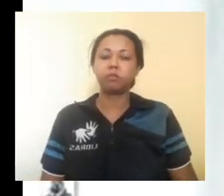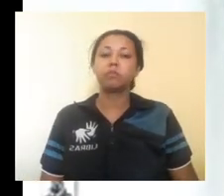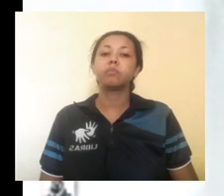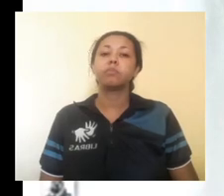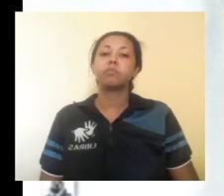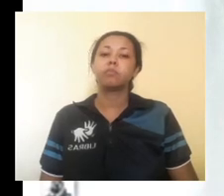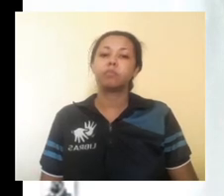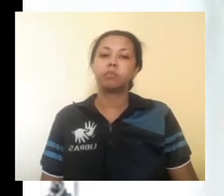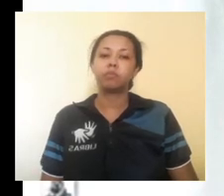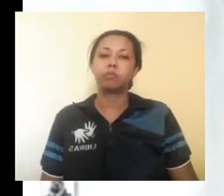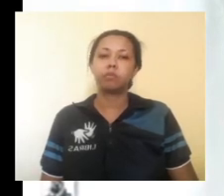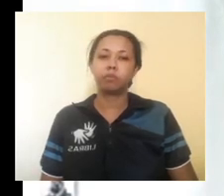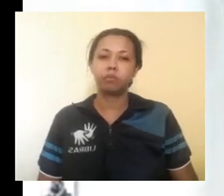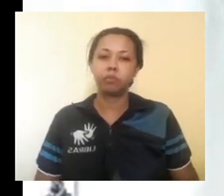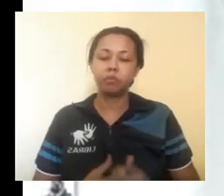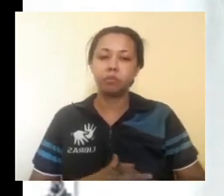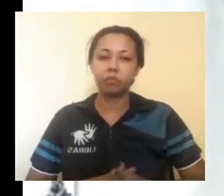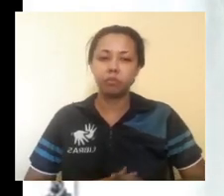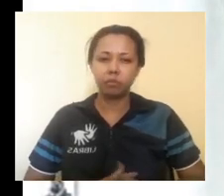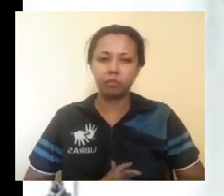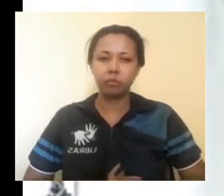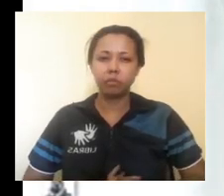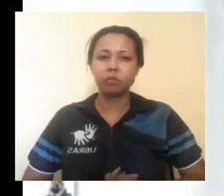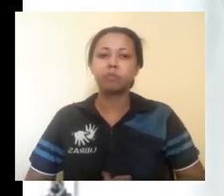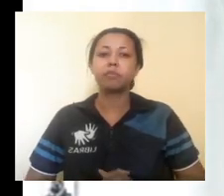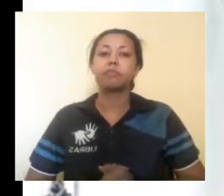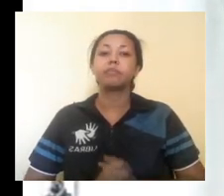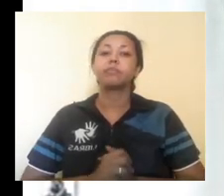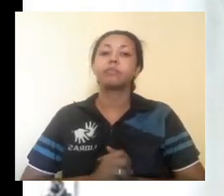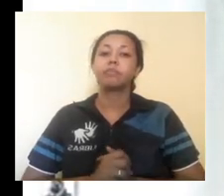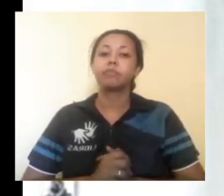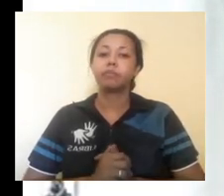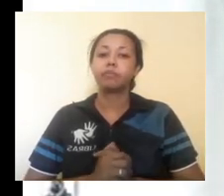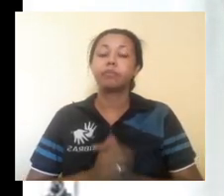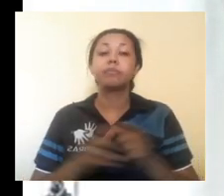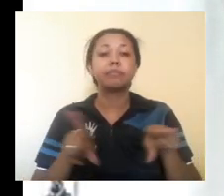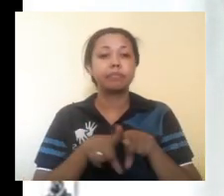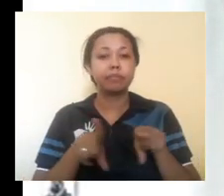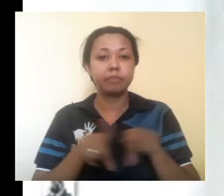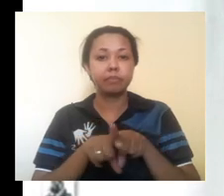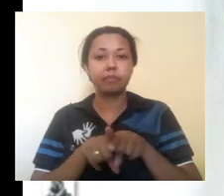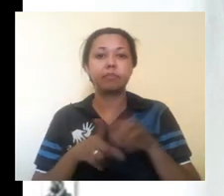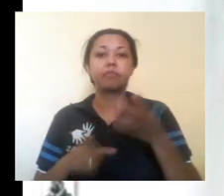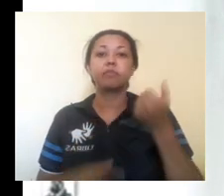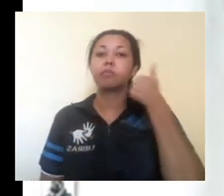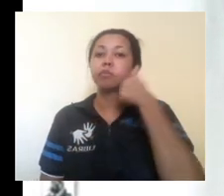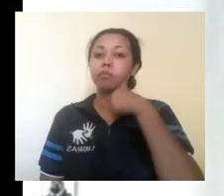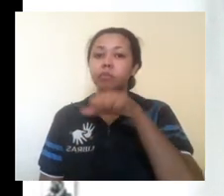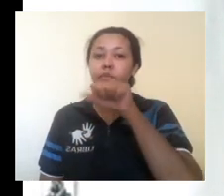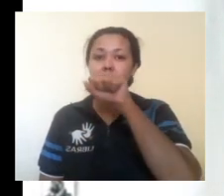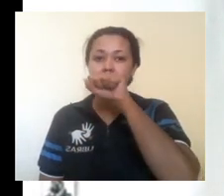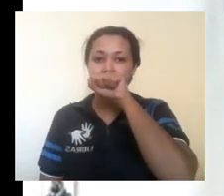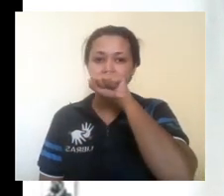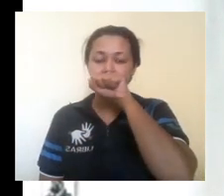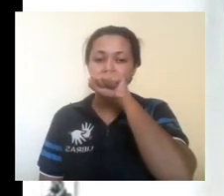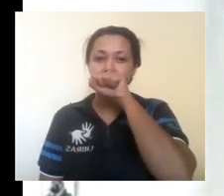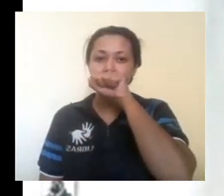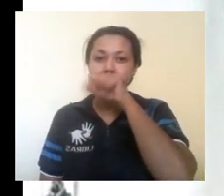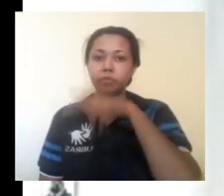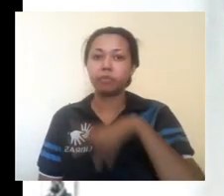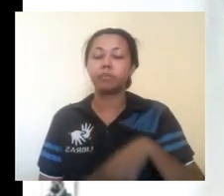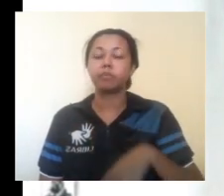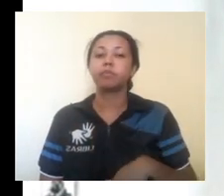multitarefas, mas ela se dedicava. E a gente pode falar da própria mãe do rei Lemuel, que é quem fala da mulher de Provérbios 31. Ela